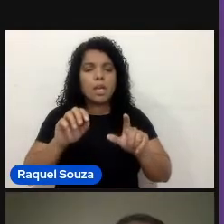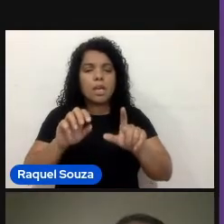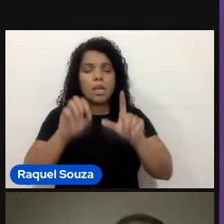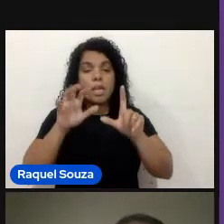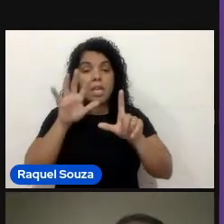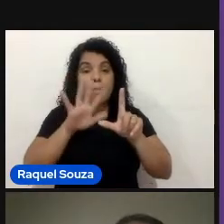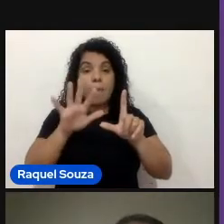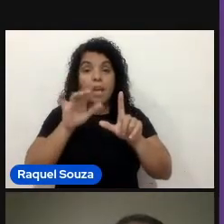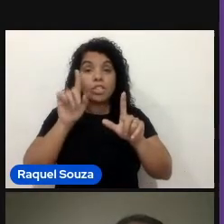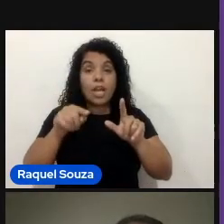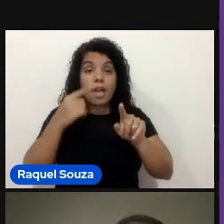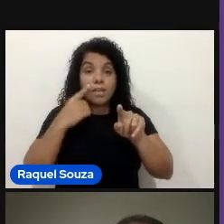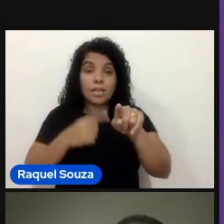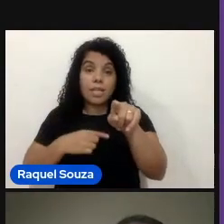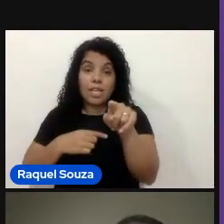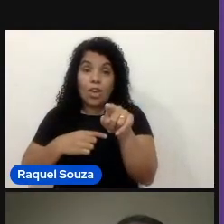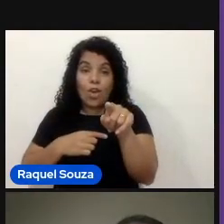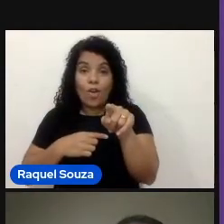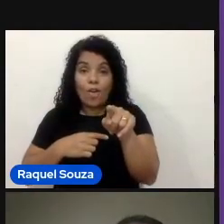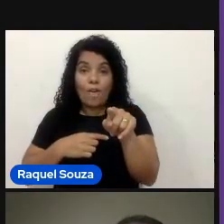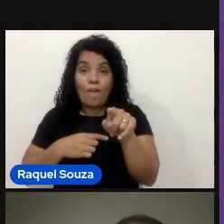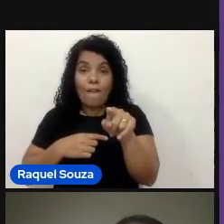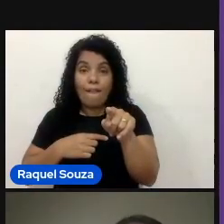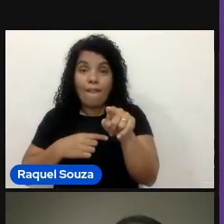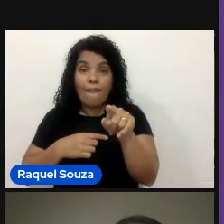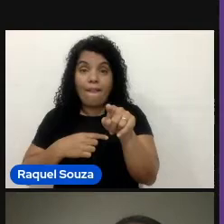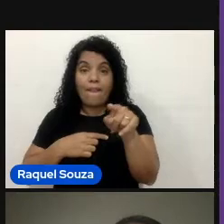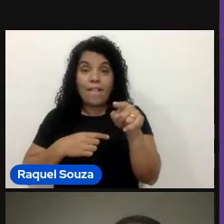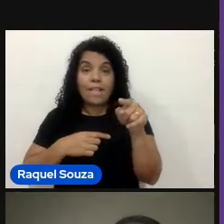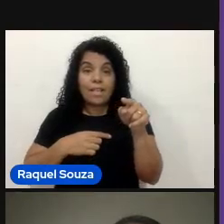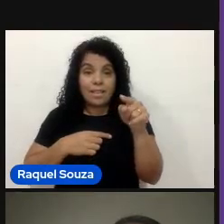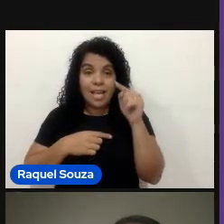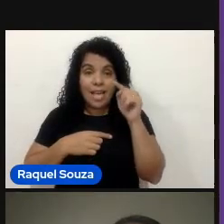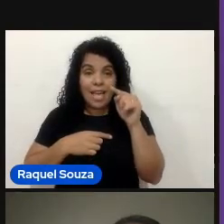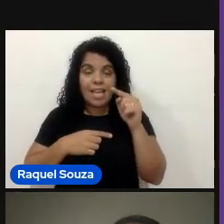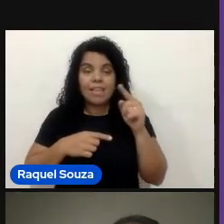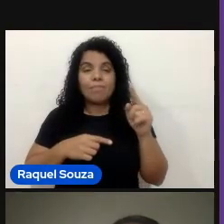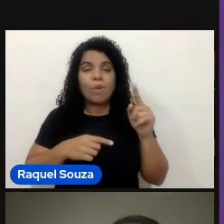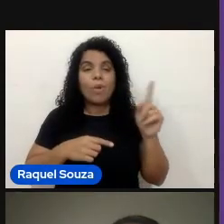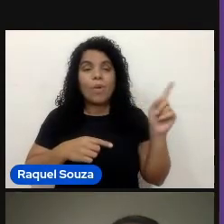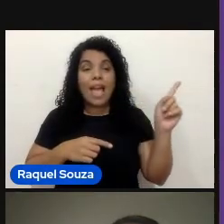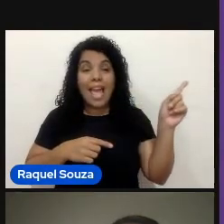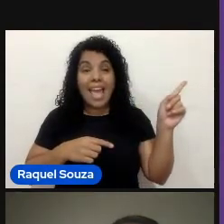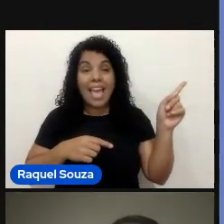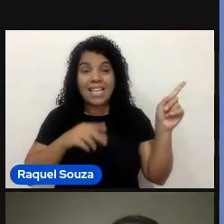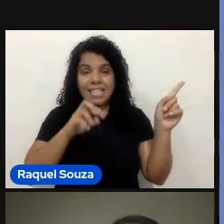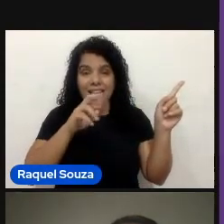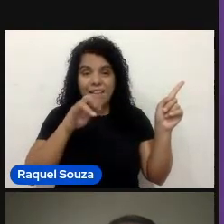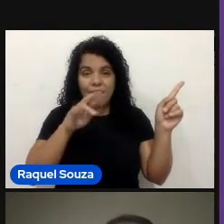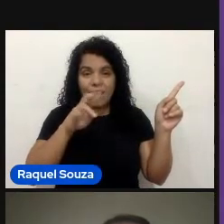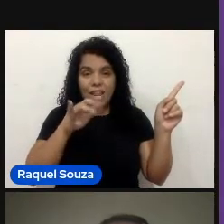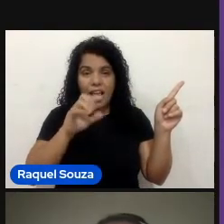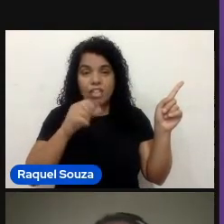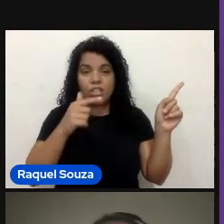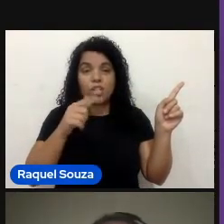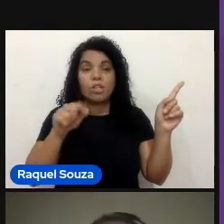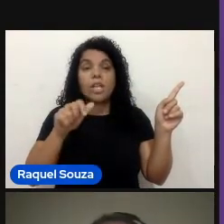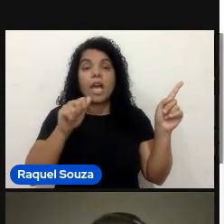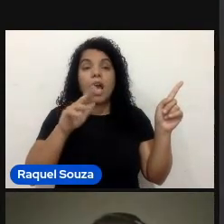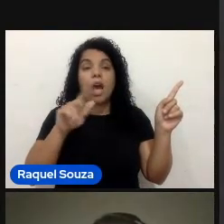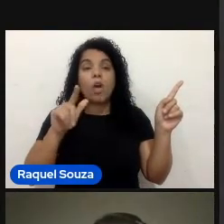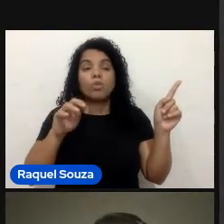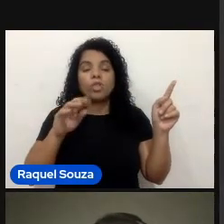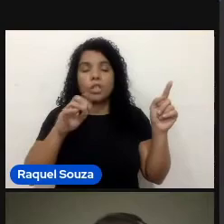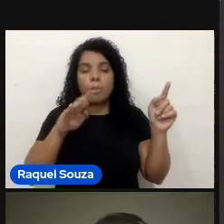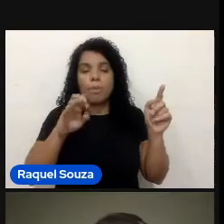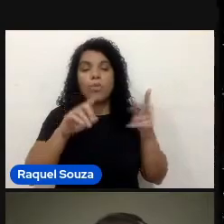aqui. Essa imagem aqui, do server REST. De fato, não tem alt attribute aqui. E o que